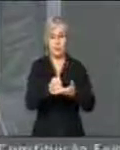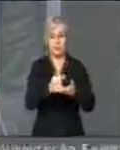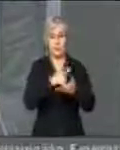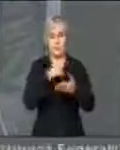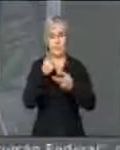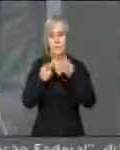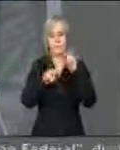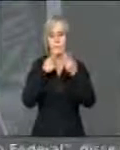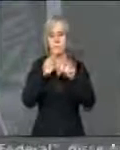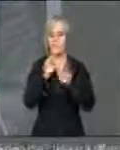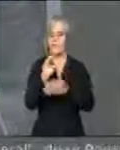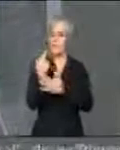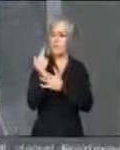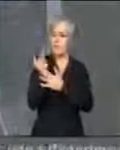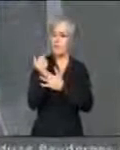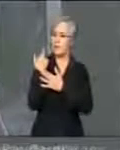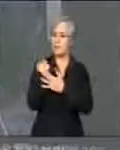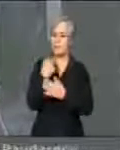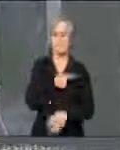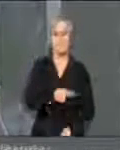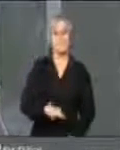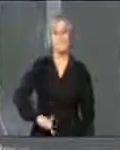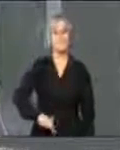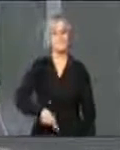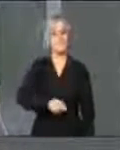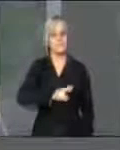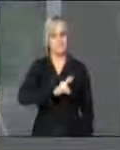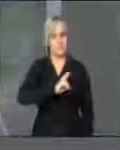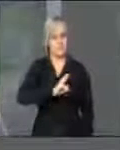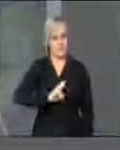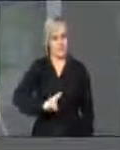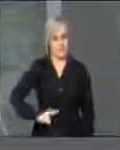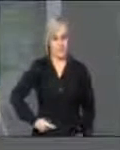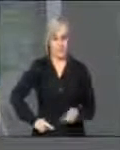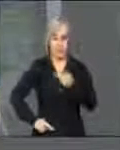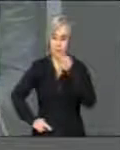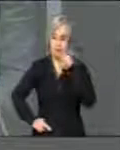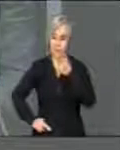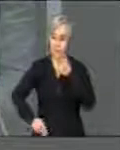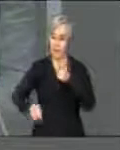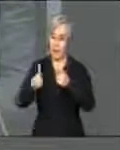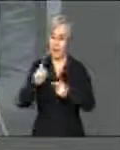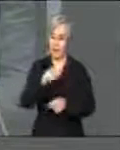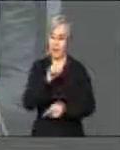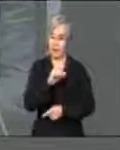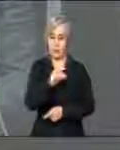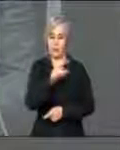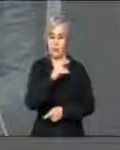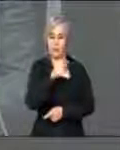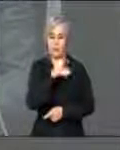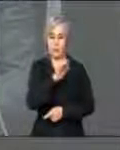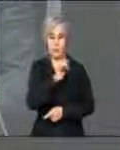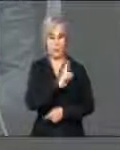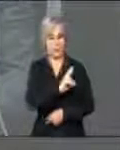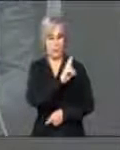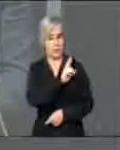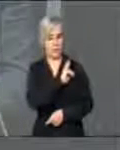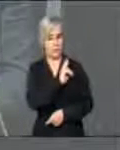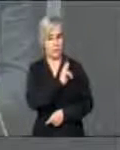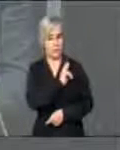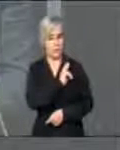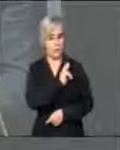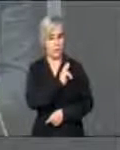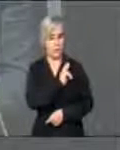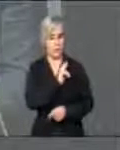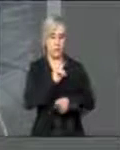da responsabilidade da Presidente da República, né? Diz que são crimes de responsabilidade os atos da Presidente